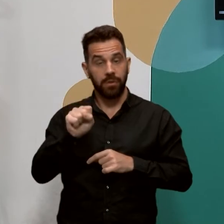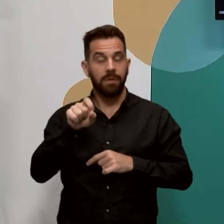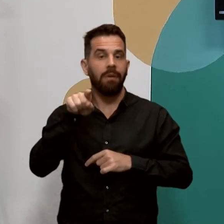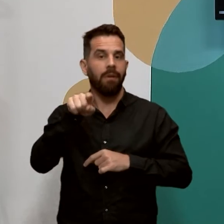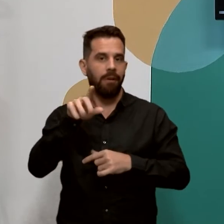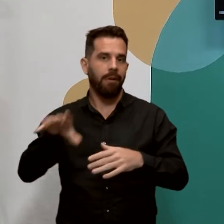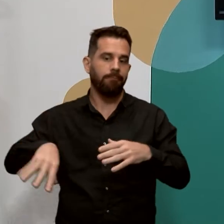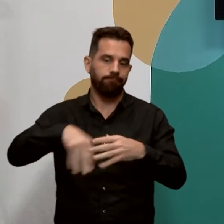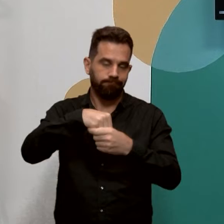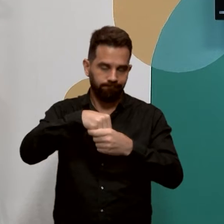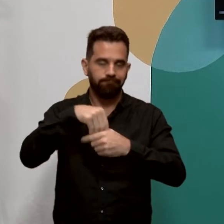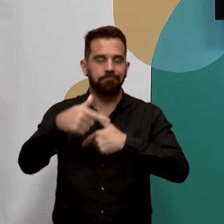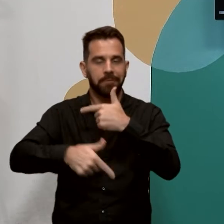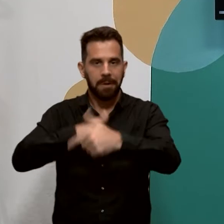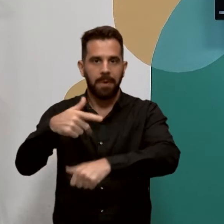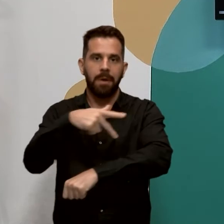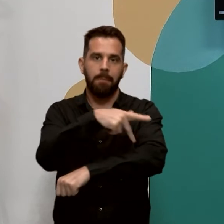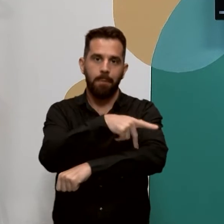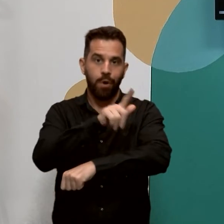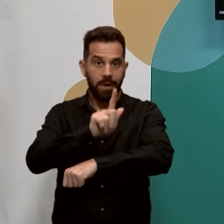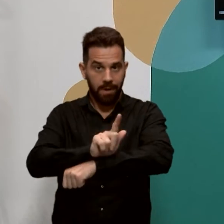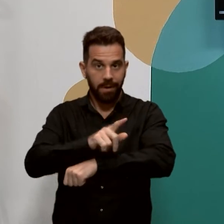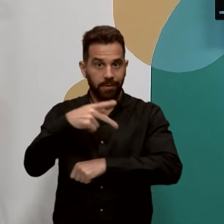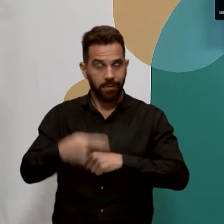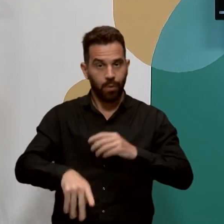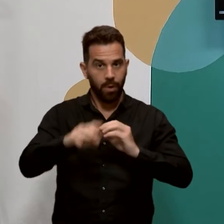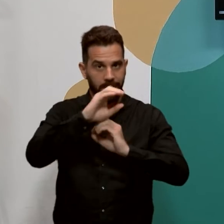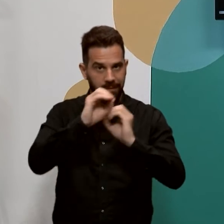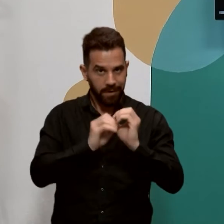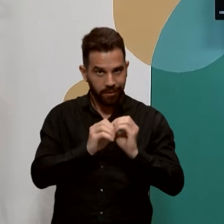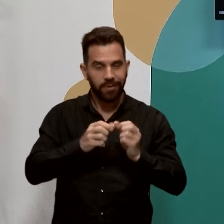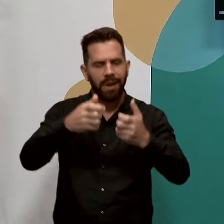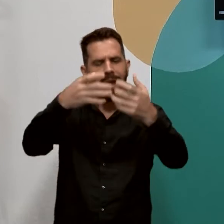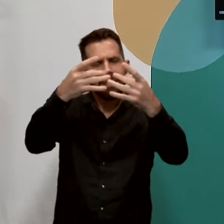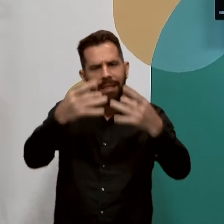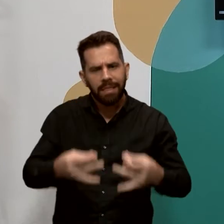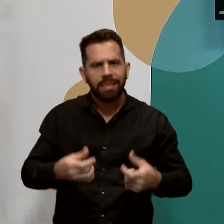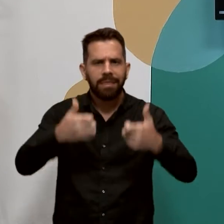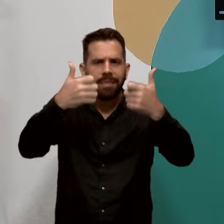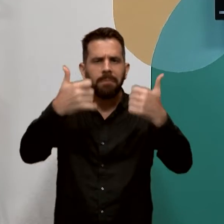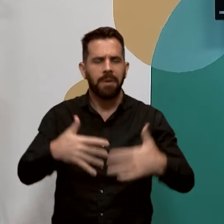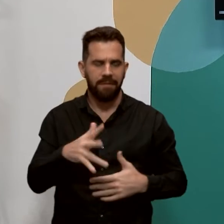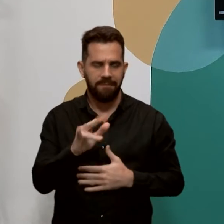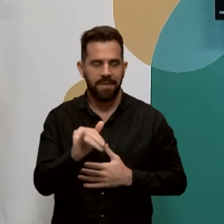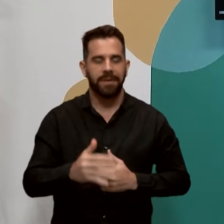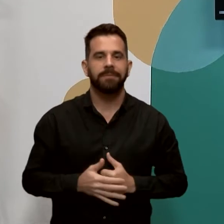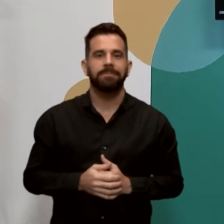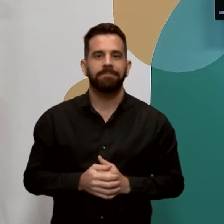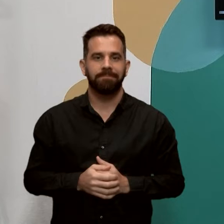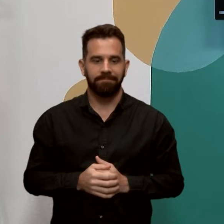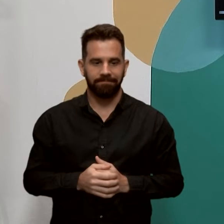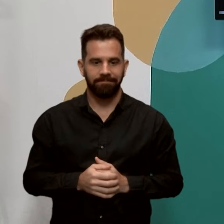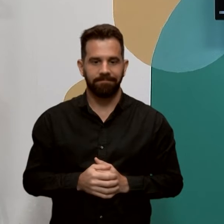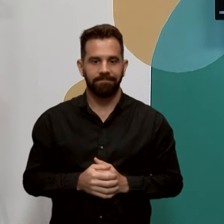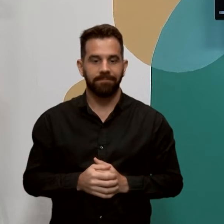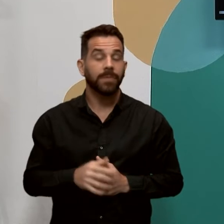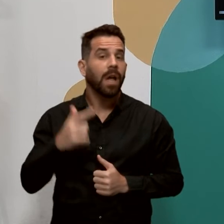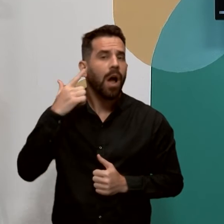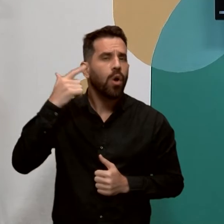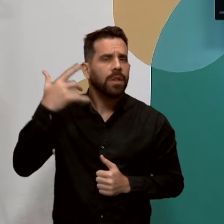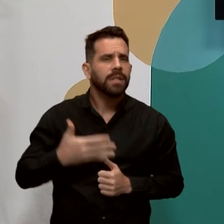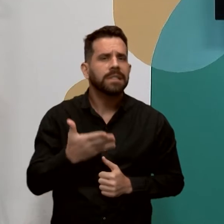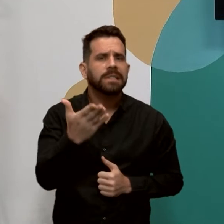contar os detalhes. Heloísio, bem-vindo, tudo bem? Tudo bem, Letícia. Vamos começar com a